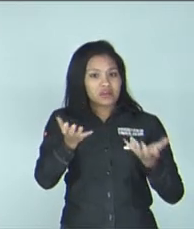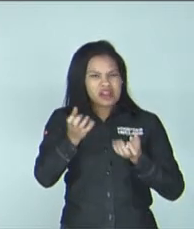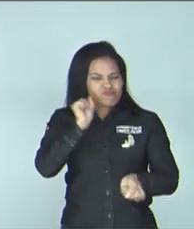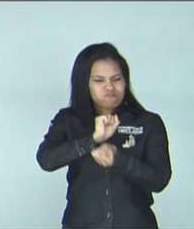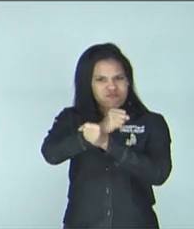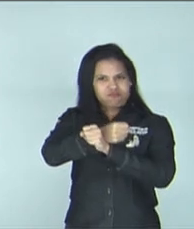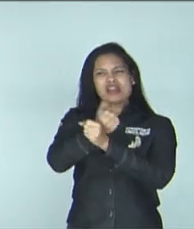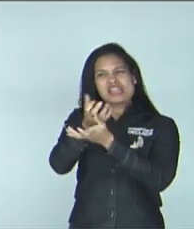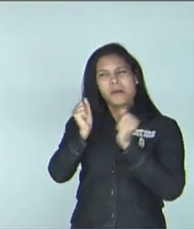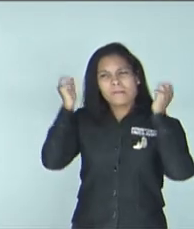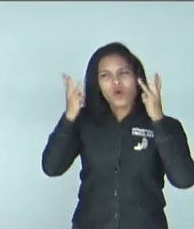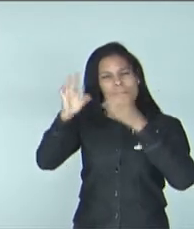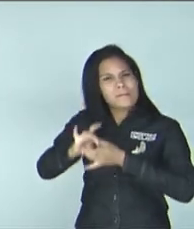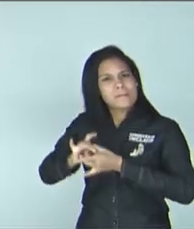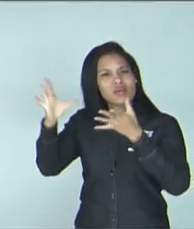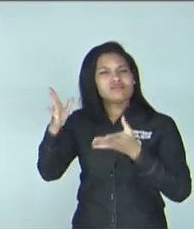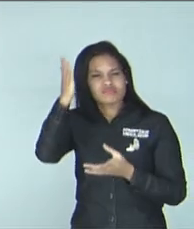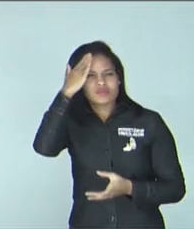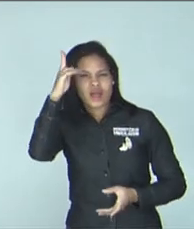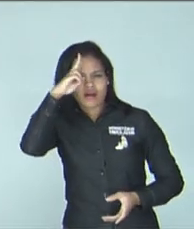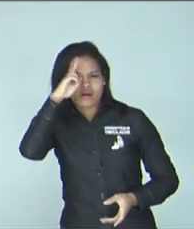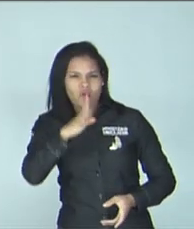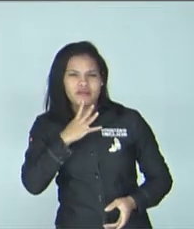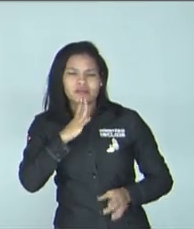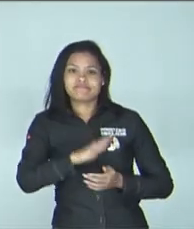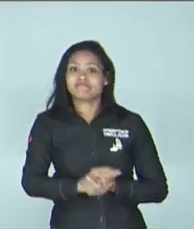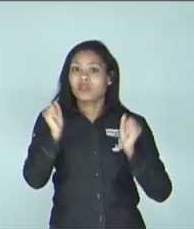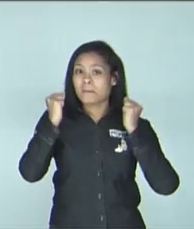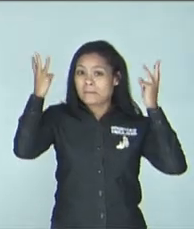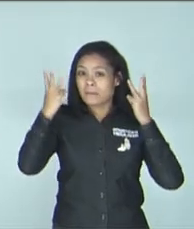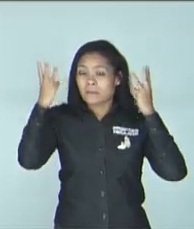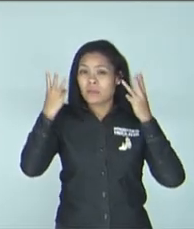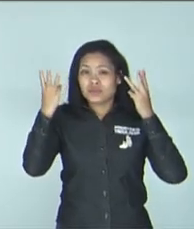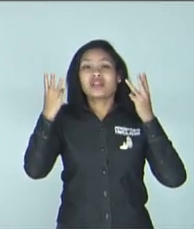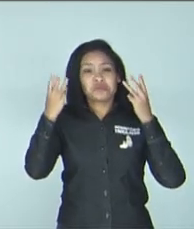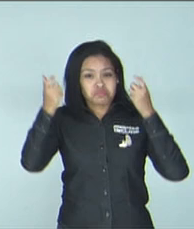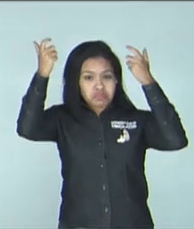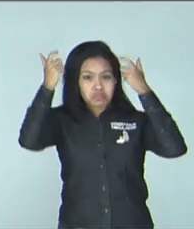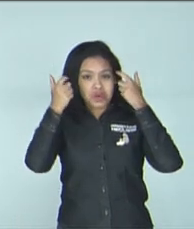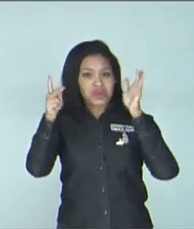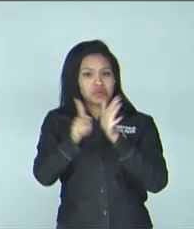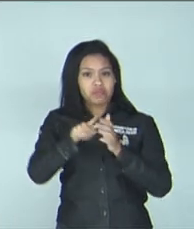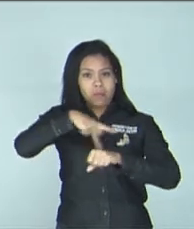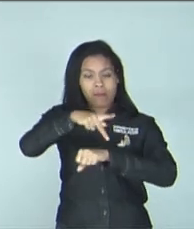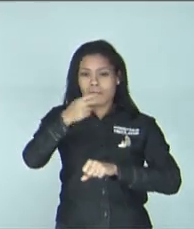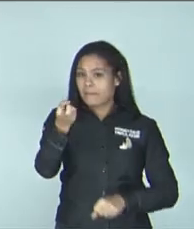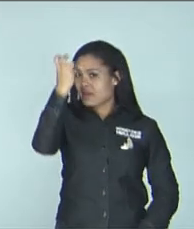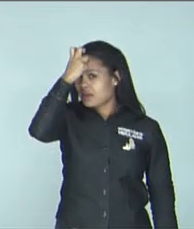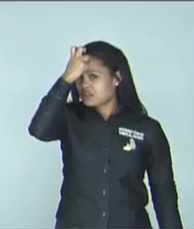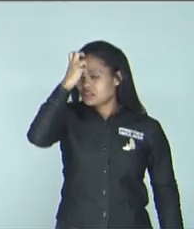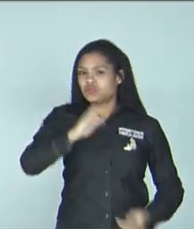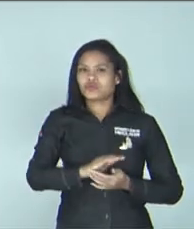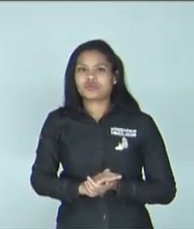história moisés ele era um príncipe do egito ele era neto do faraó mas ele